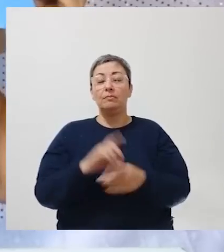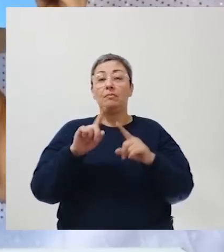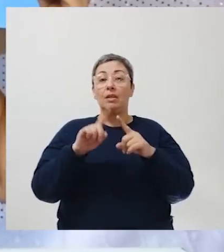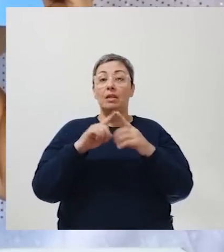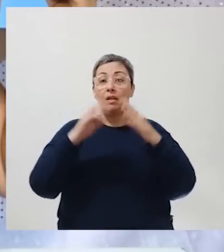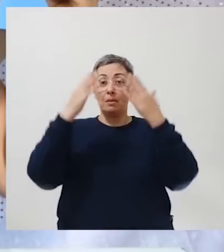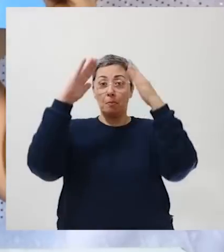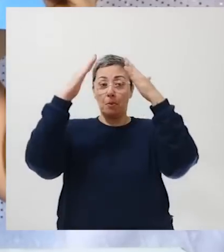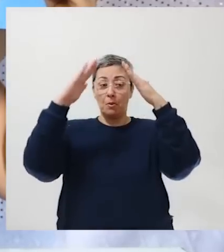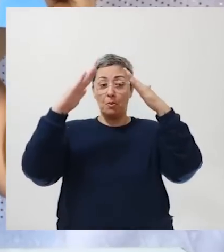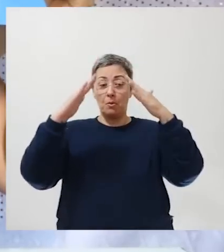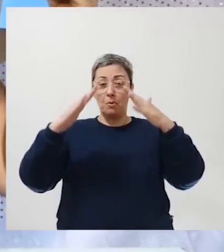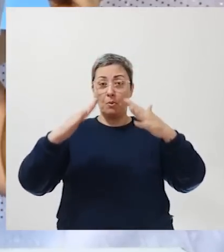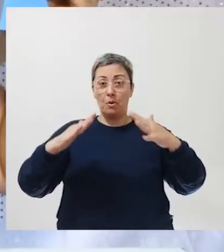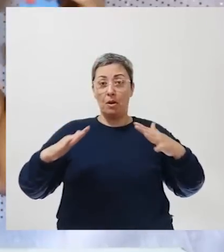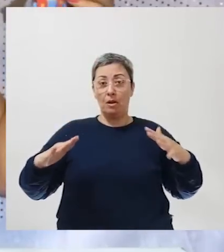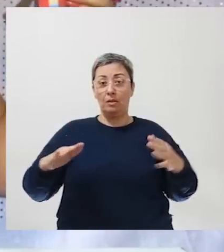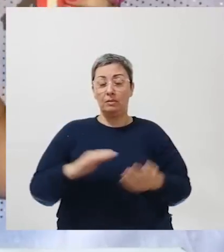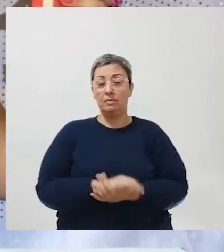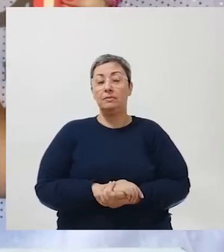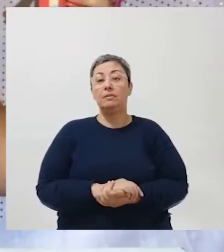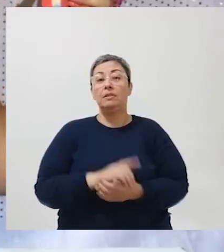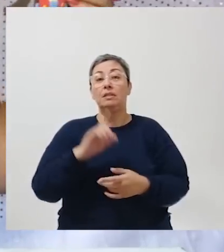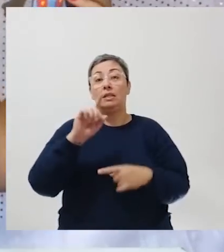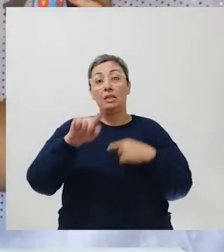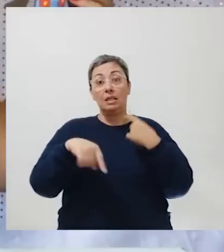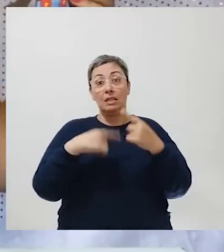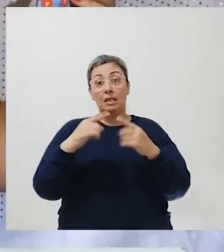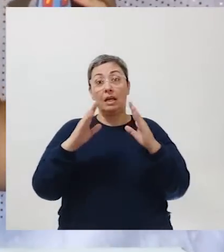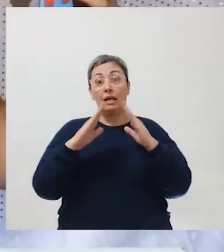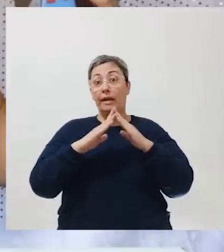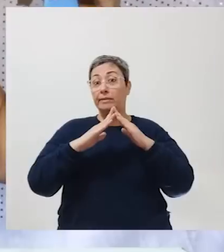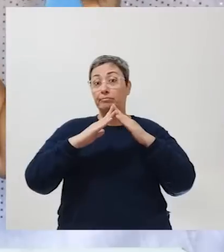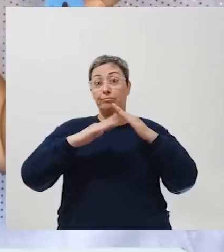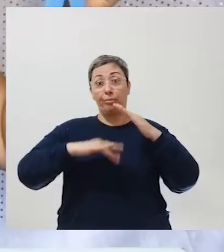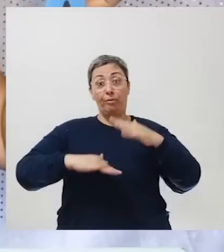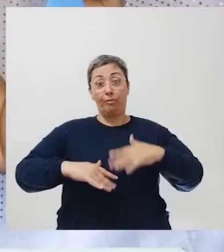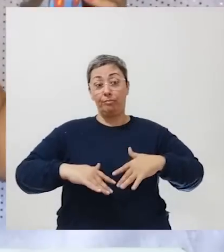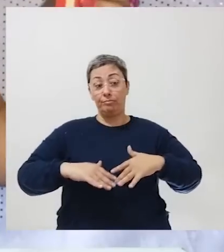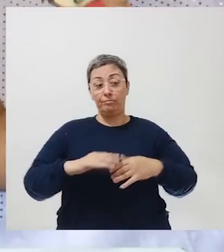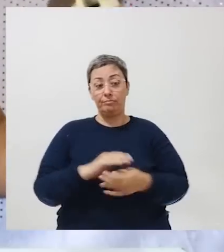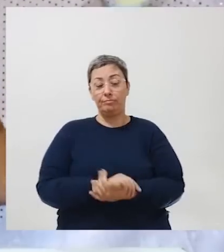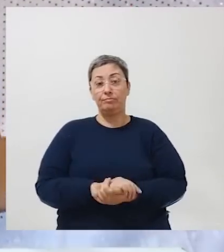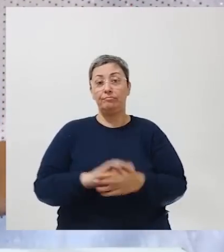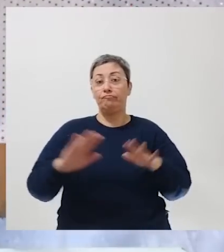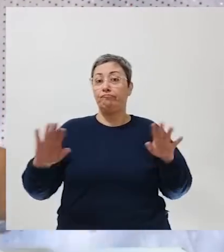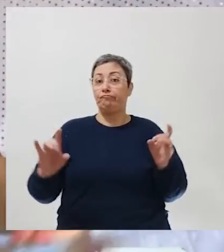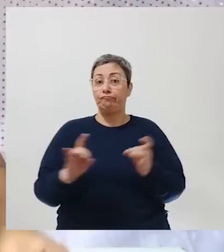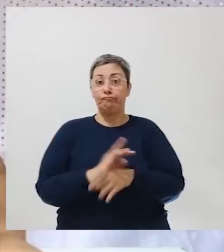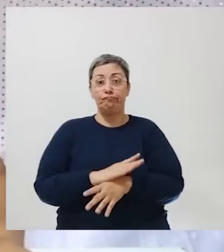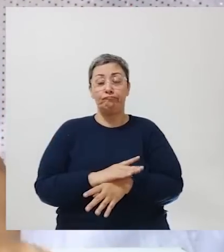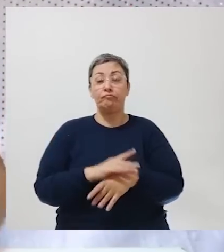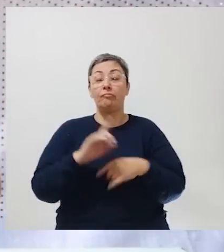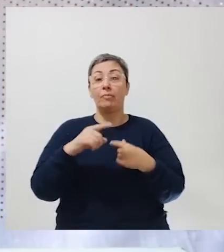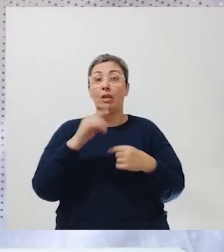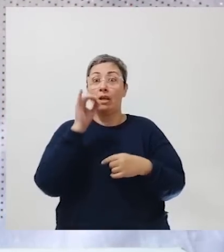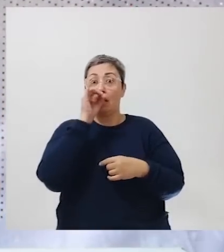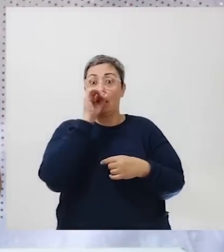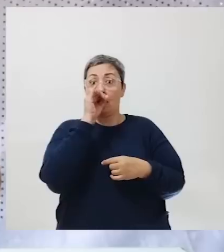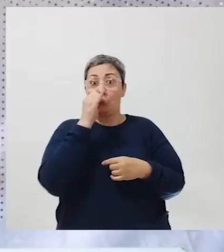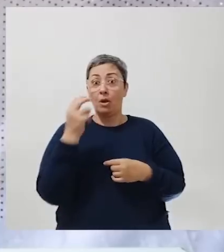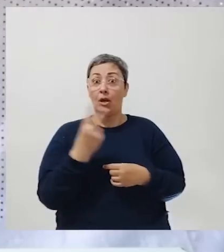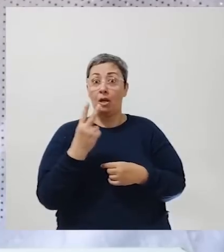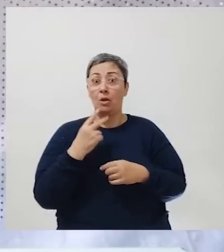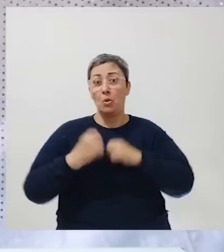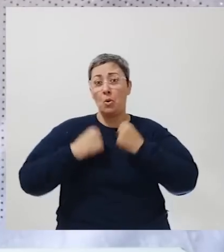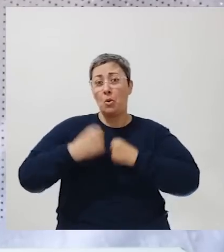E as madeiras foram pelos ares. A casa de madeira acabou. E os porquinhos